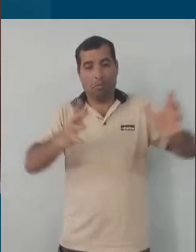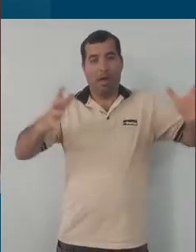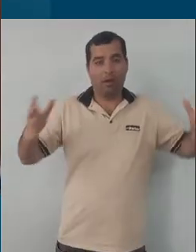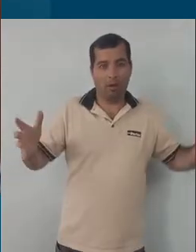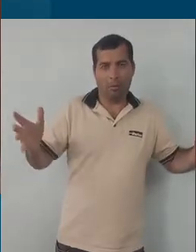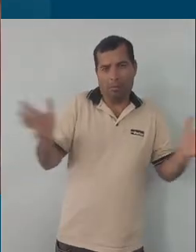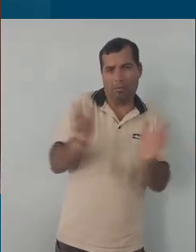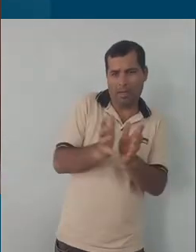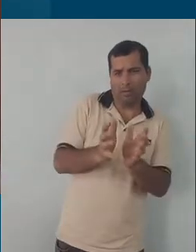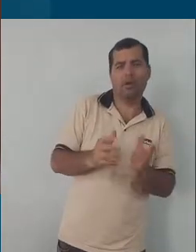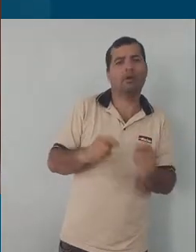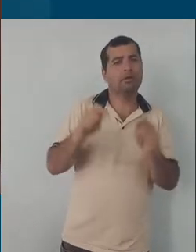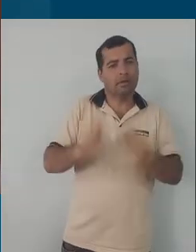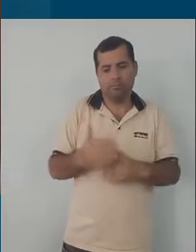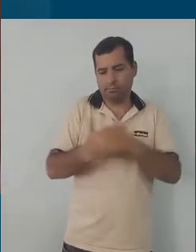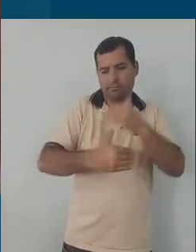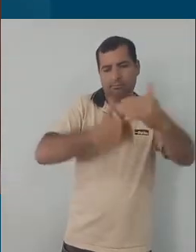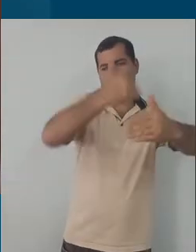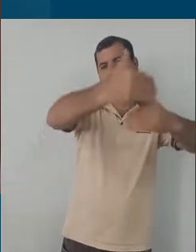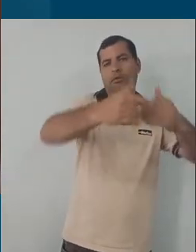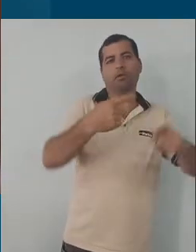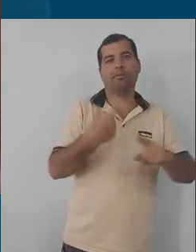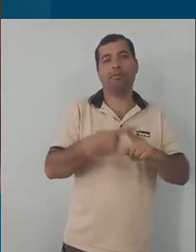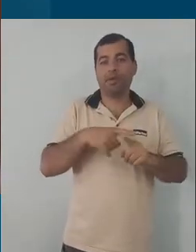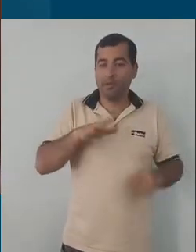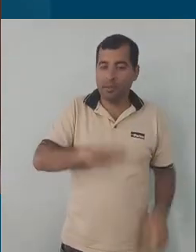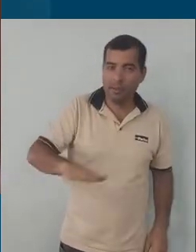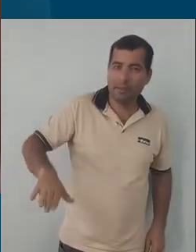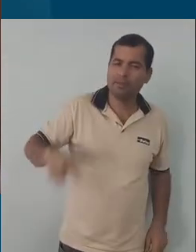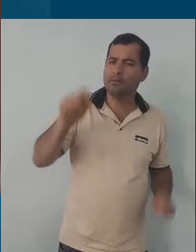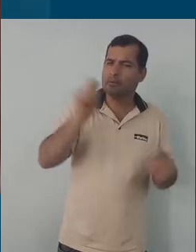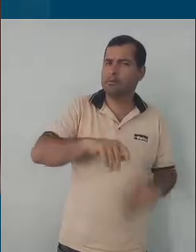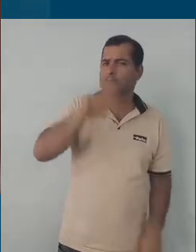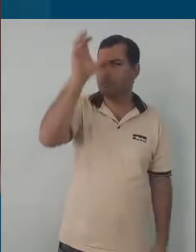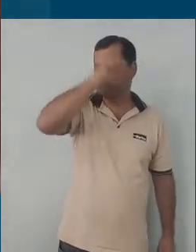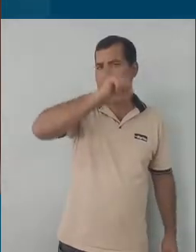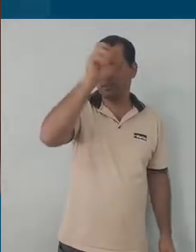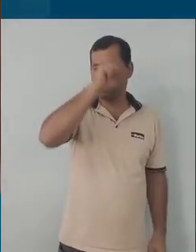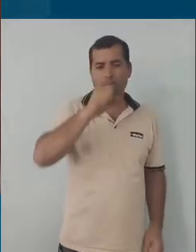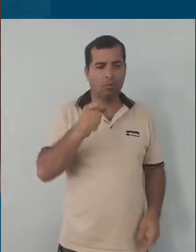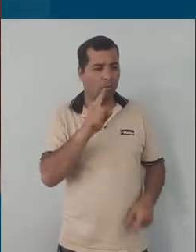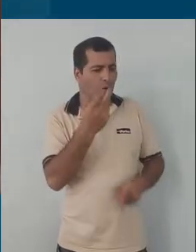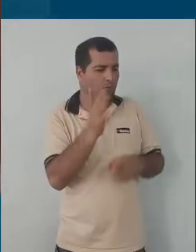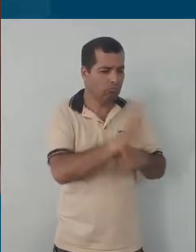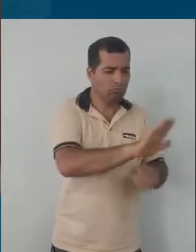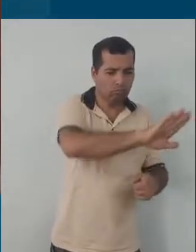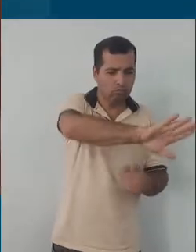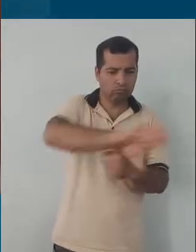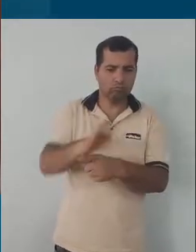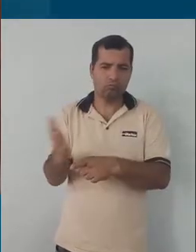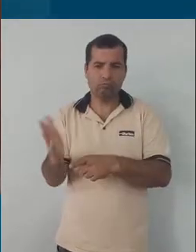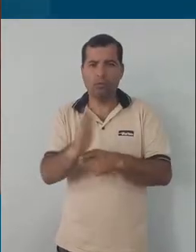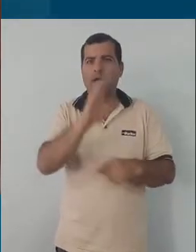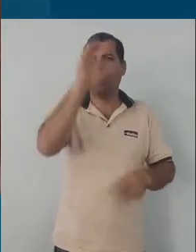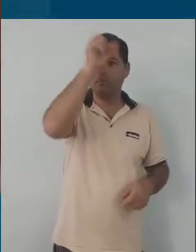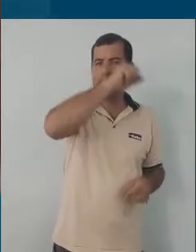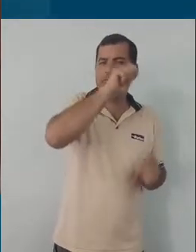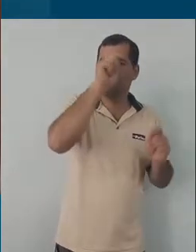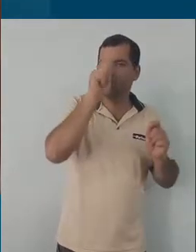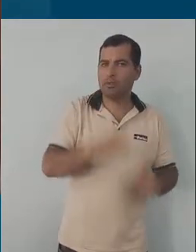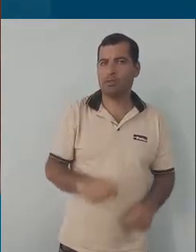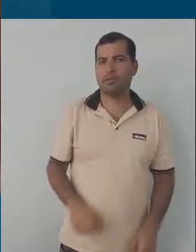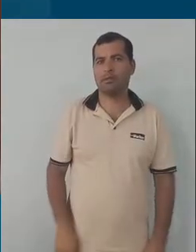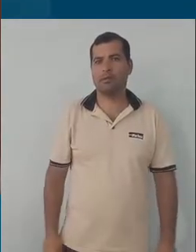ele vai fluir, porque as crianças vão aprender que enquanto um está ajudando o outro, ele está aprendendo, quem está sendo